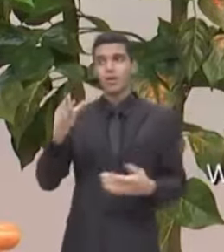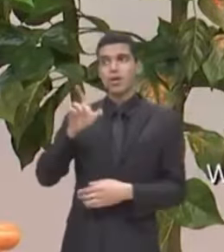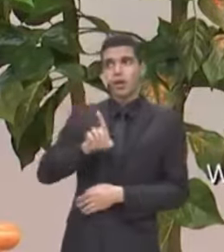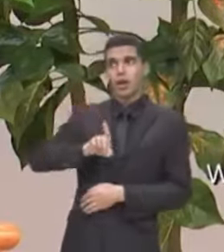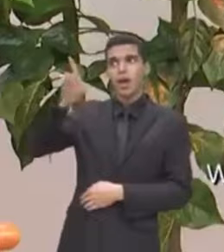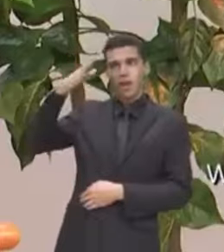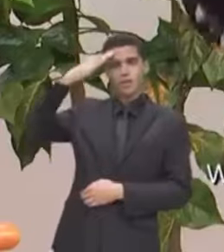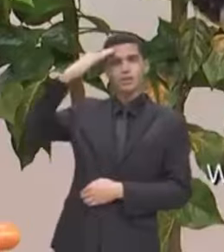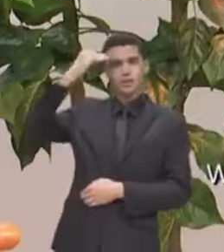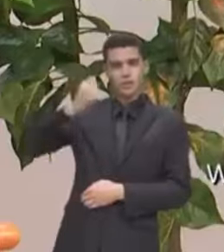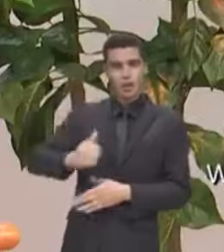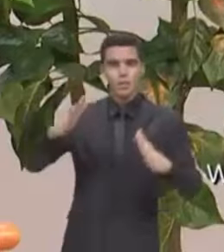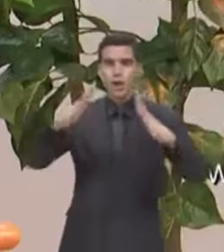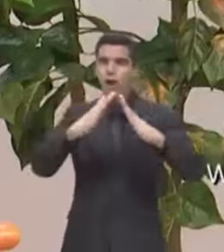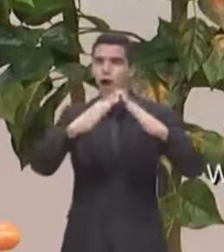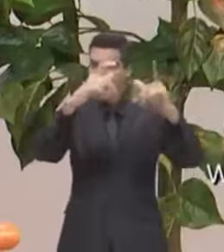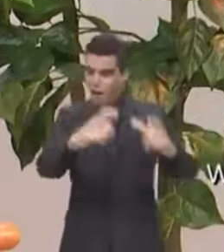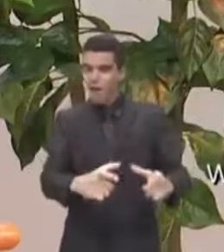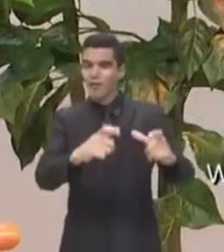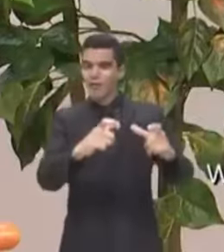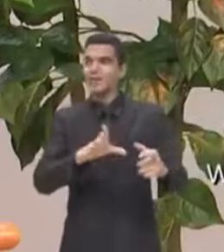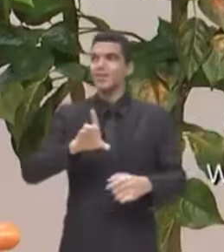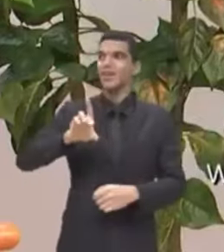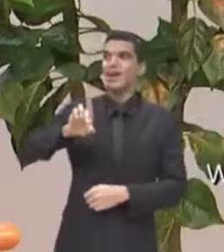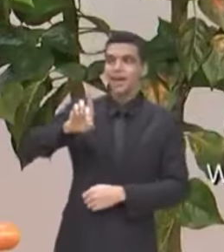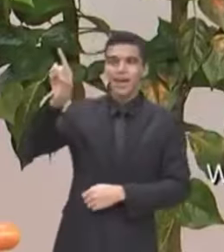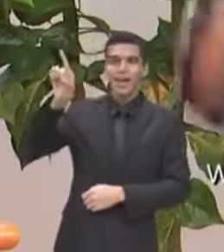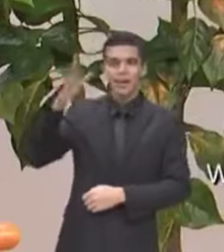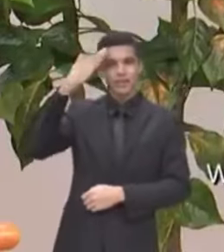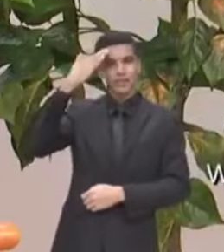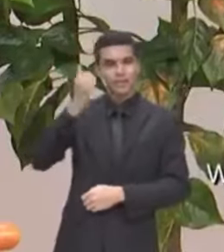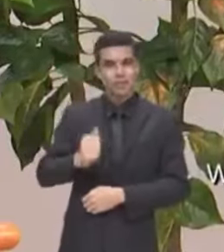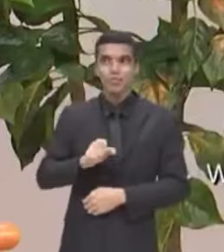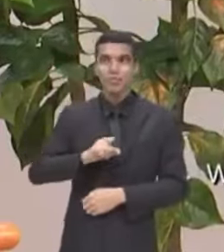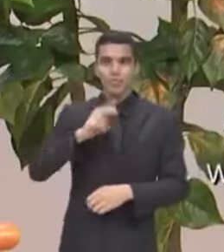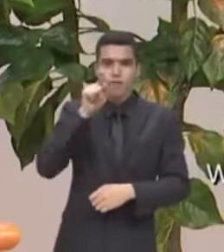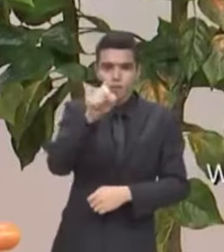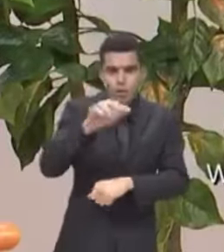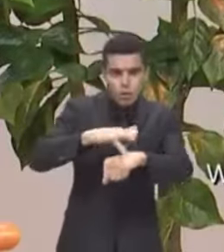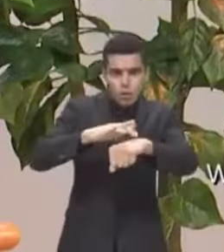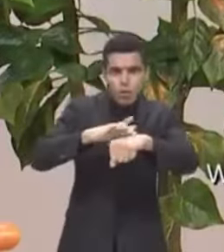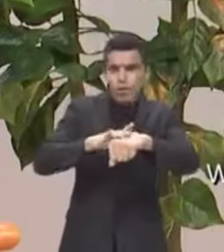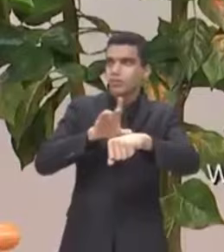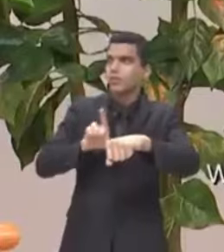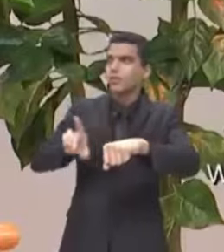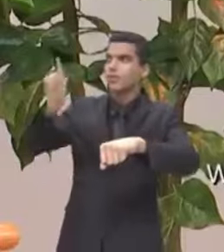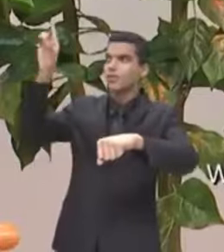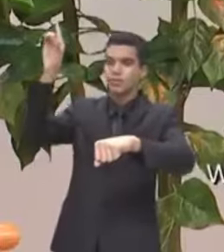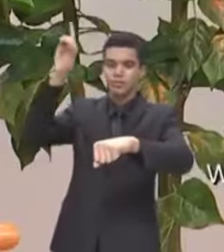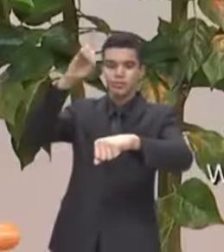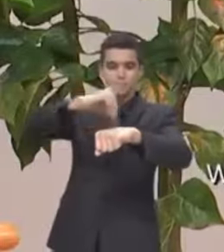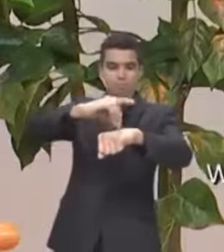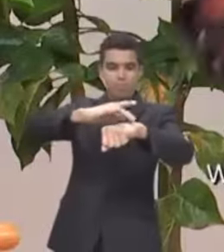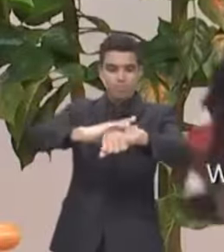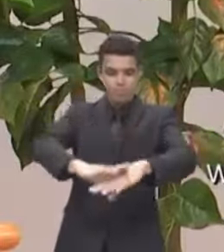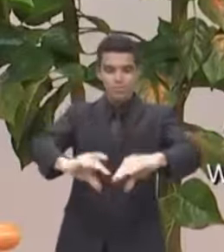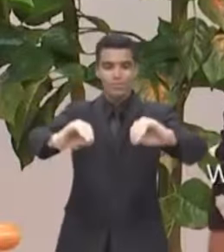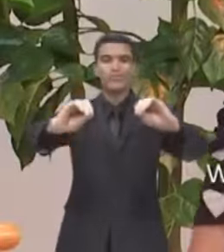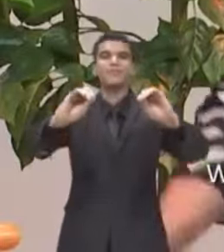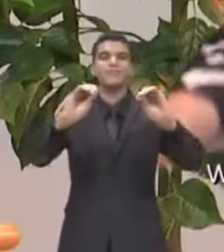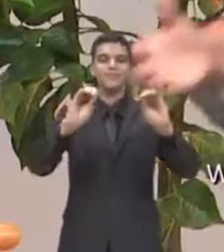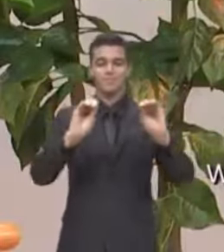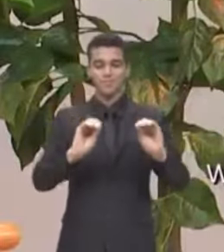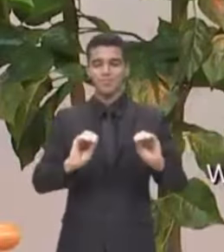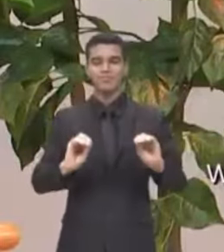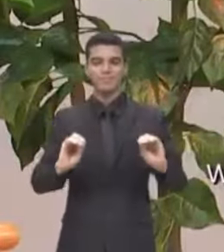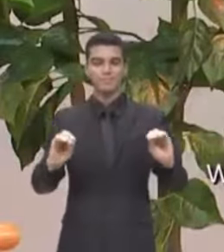E quem está no leito, estou curando, e é agora. Volta pra tua casa, te alegra na